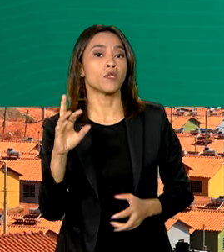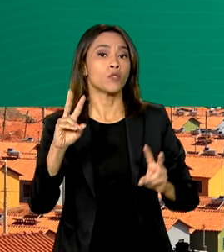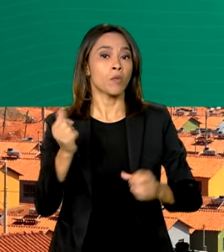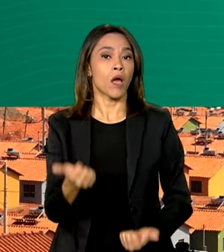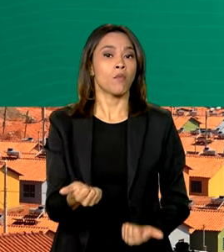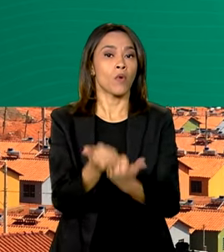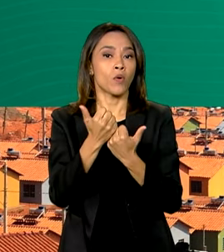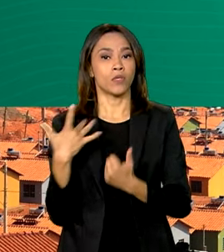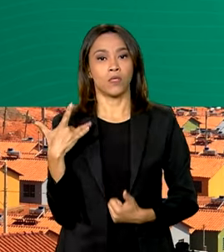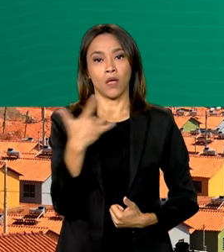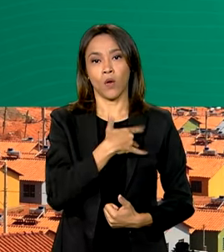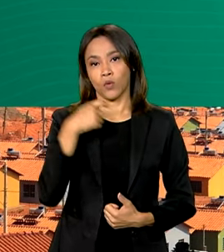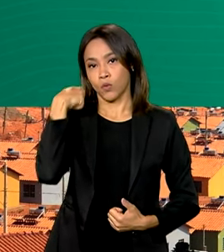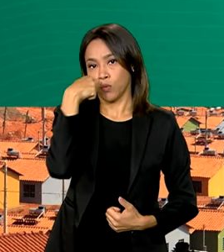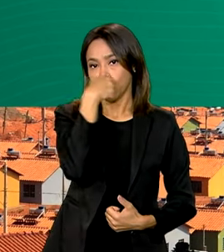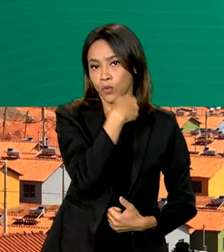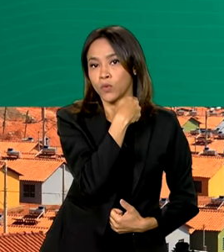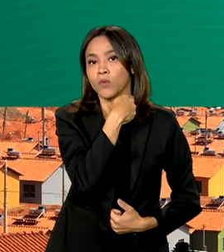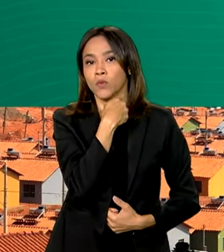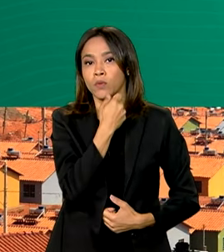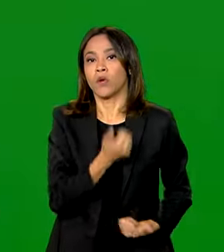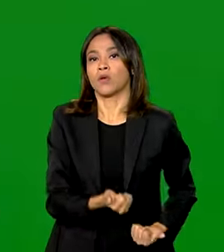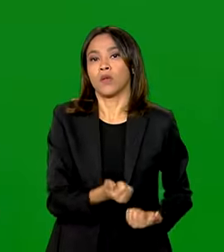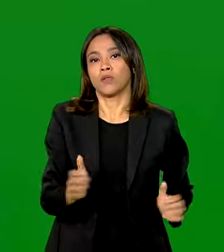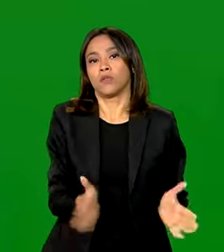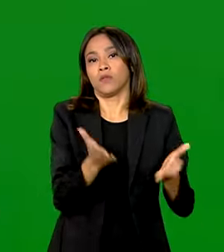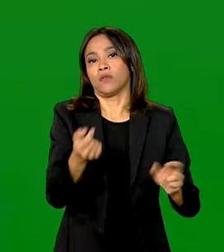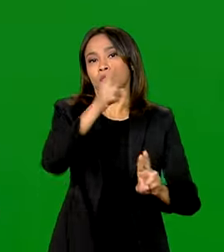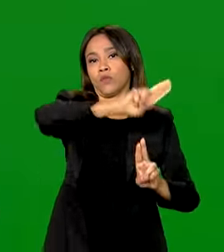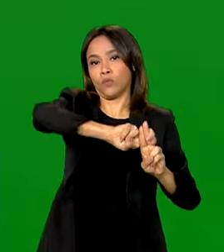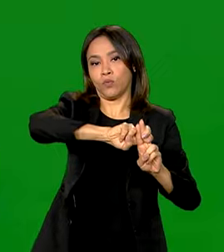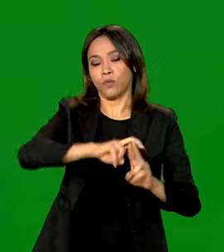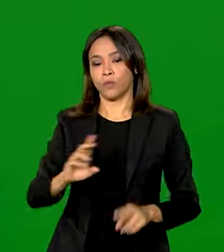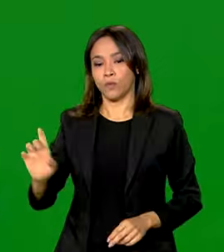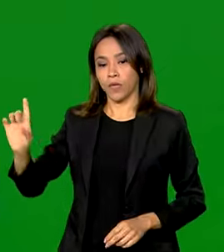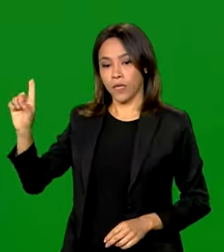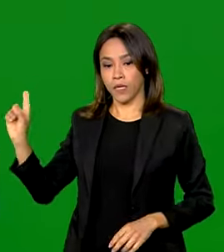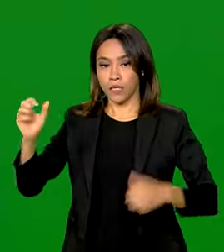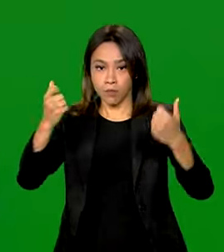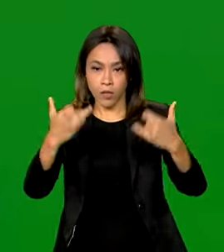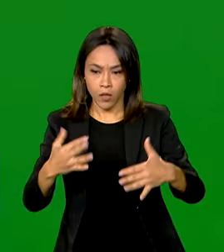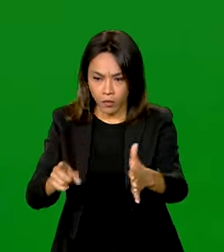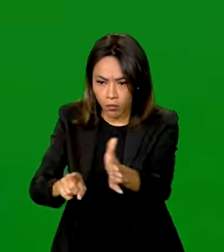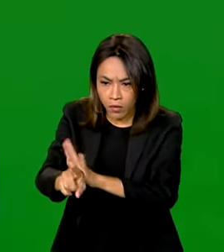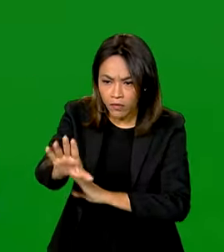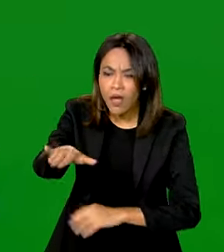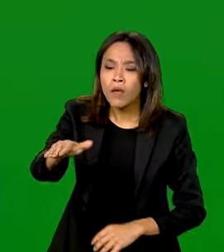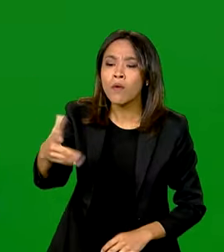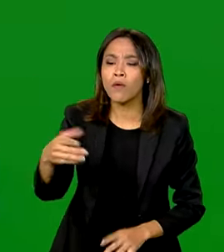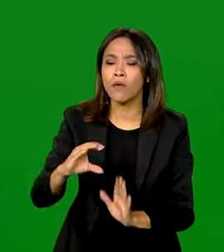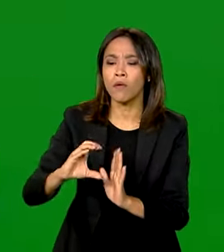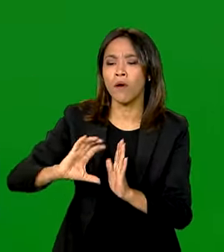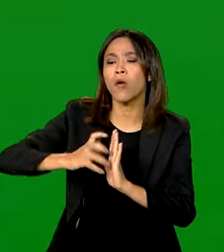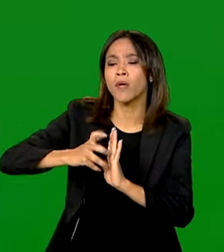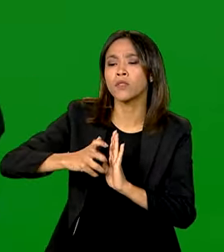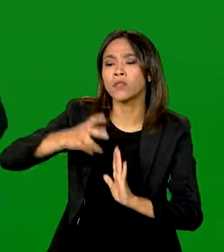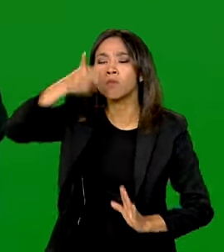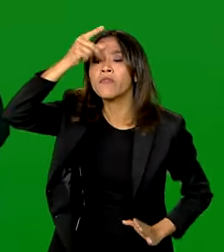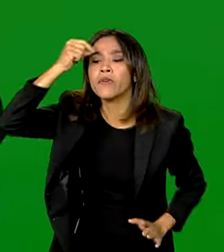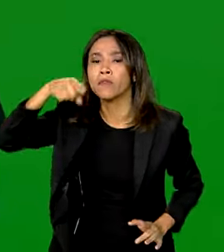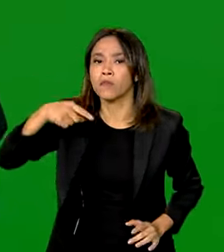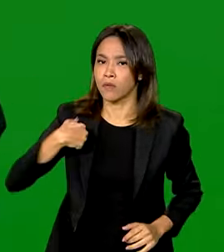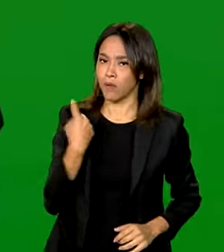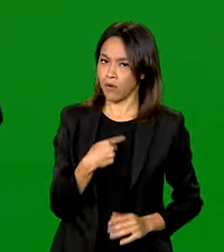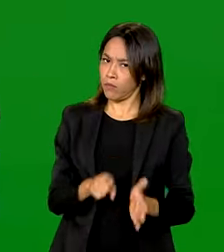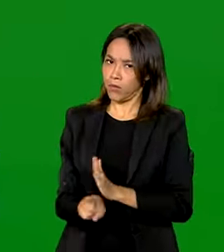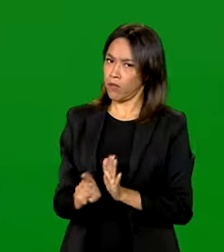bucal no âmbito do Sistema Único de Saúde. A gente não pergunta de que partido é o prefeito. A gente não pergunta só